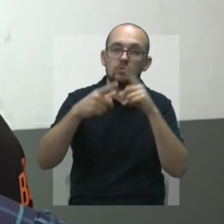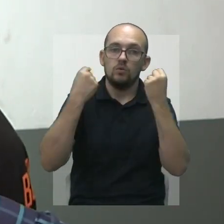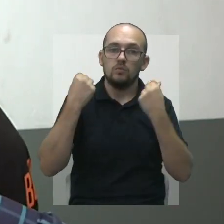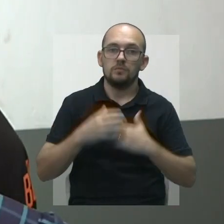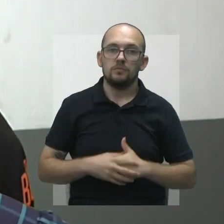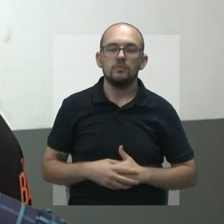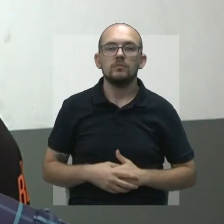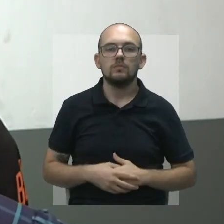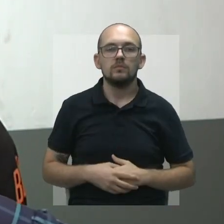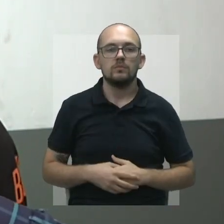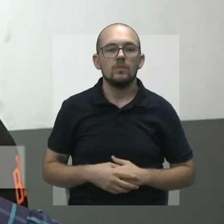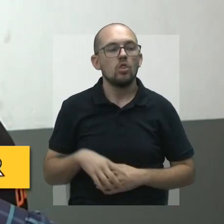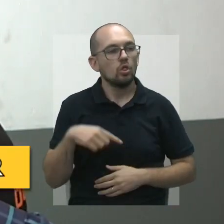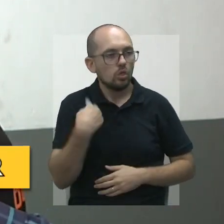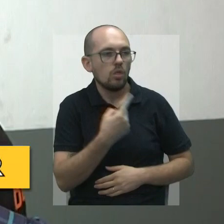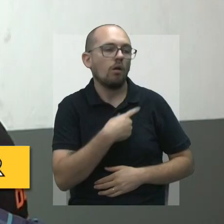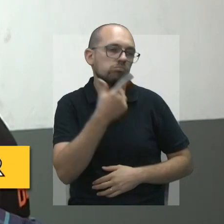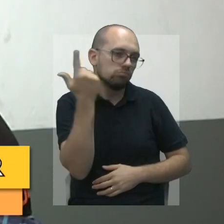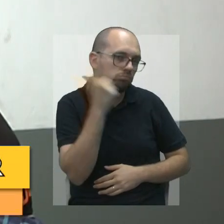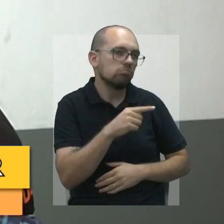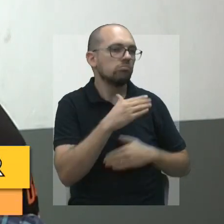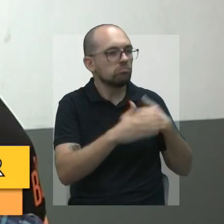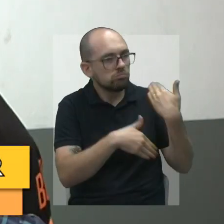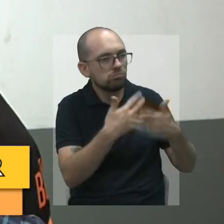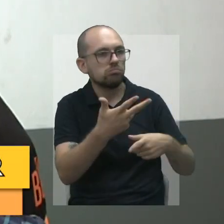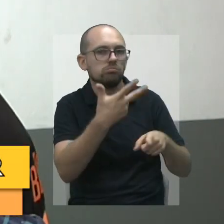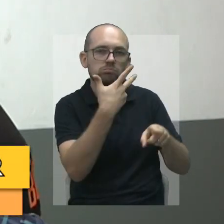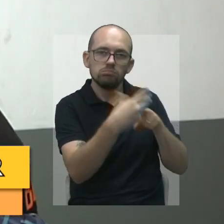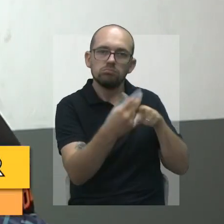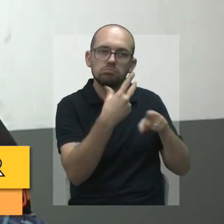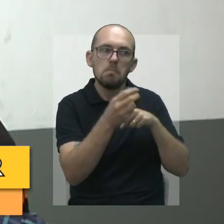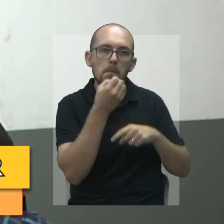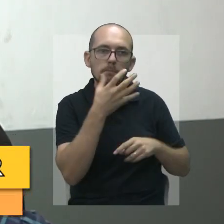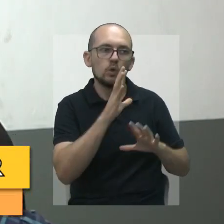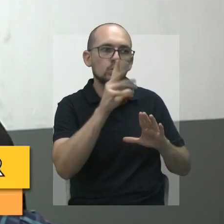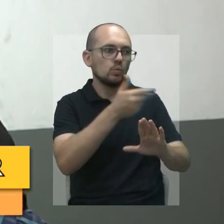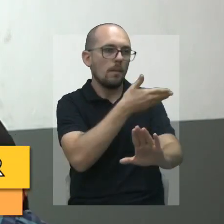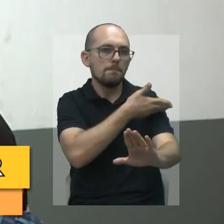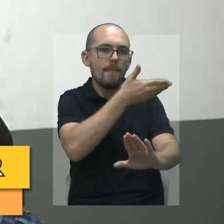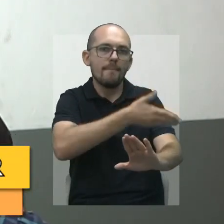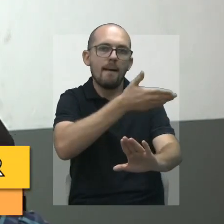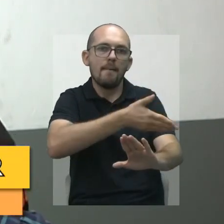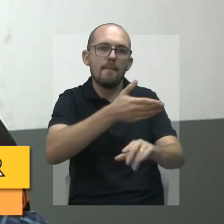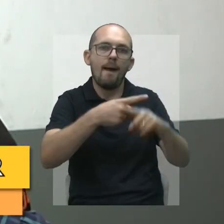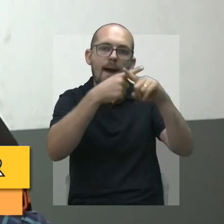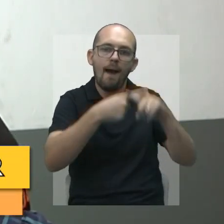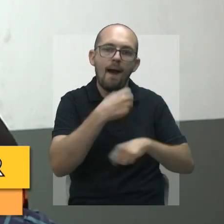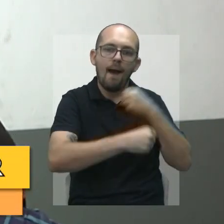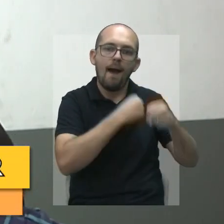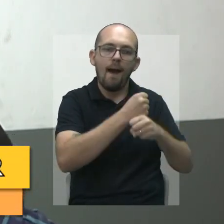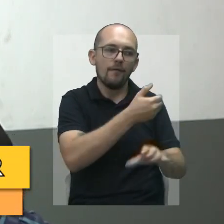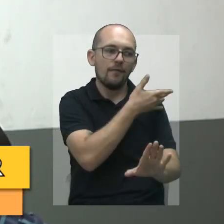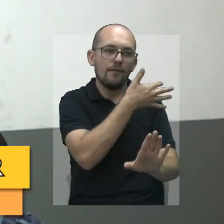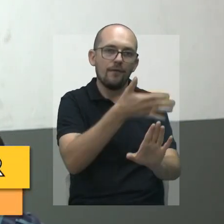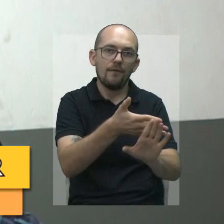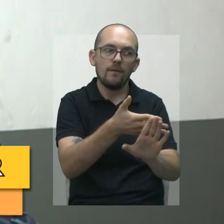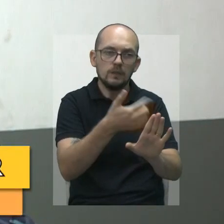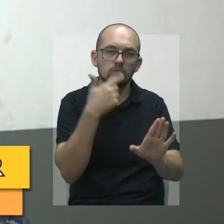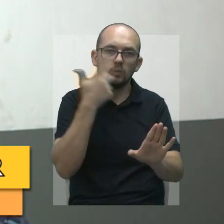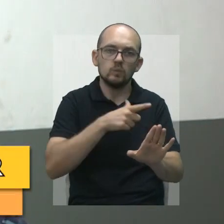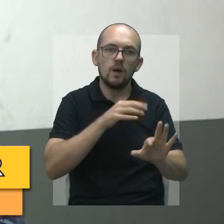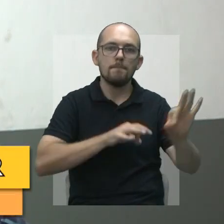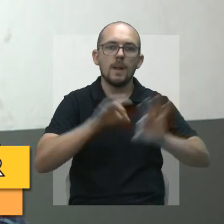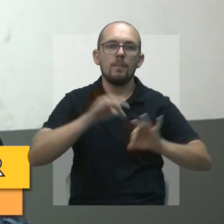Nós conseguimos jogar bem com todas as competições que a gente vem realizando no ano todo. Nós chegamos bem preparados